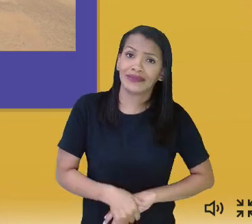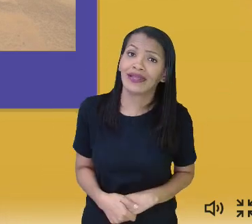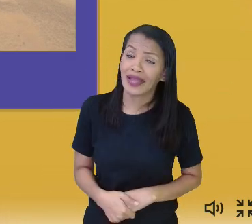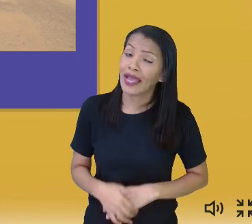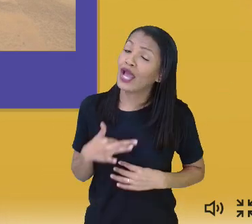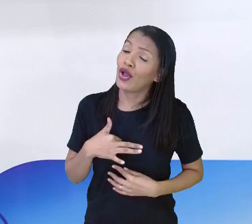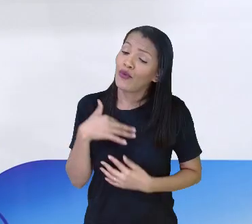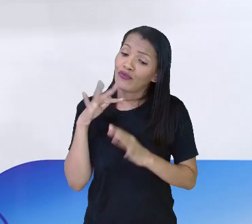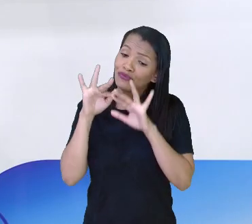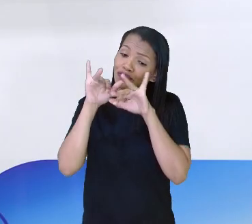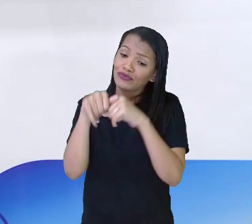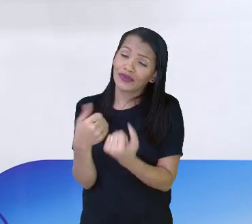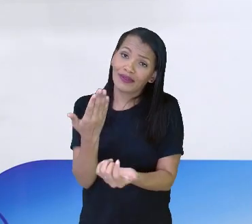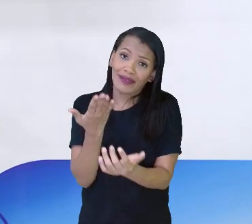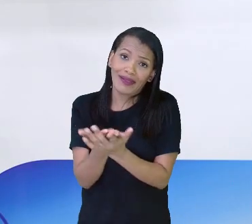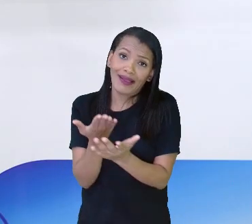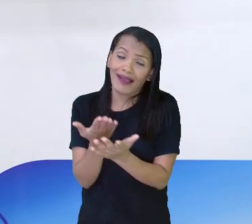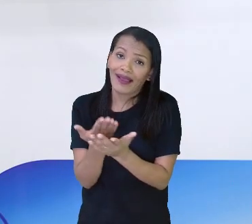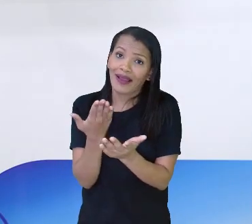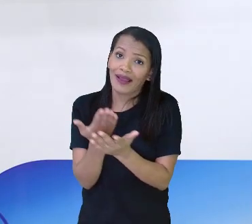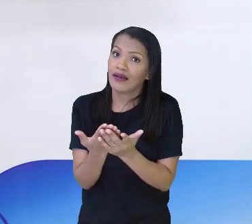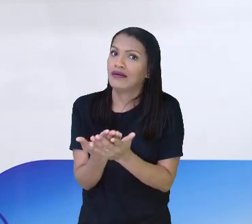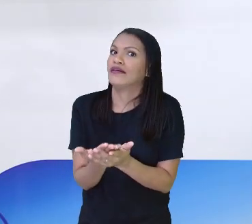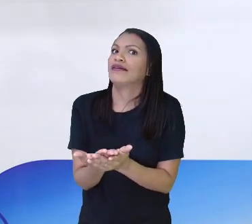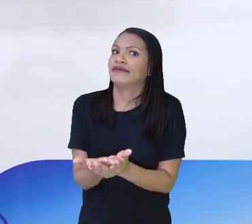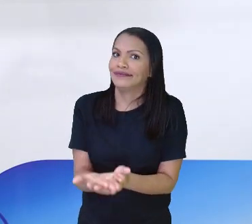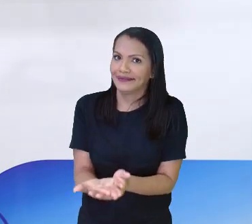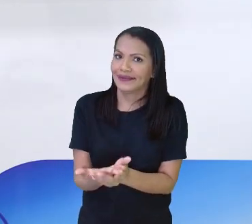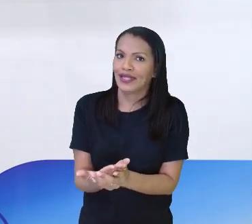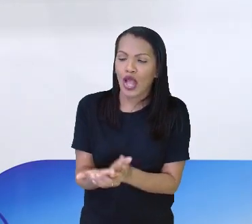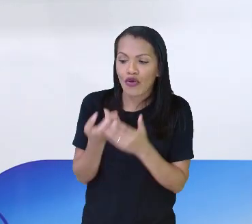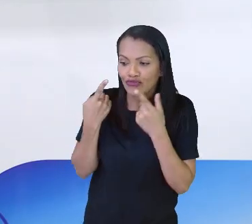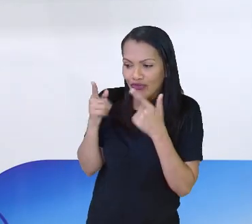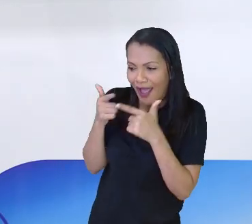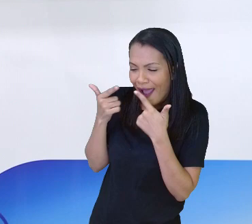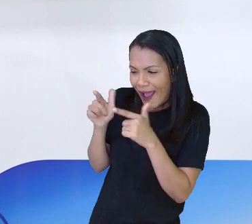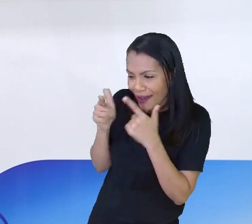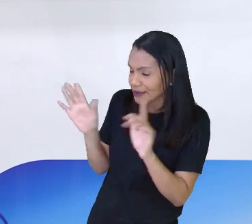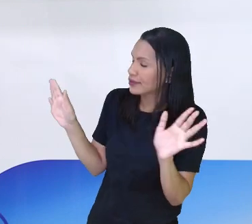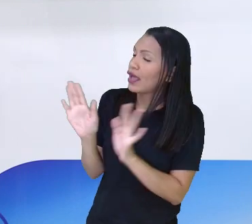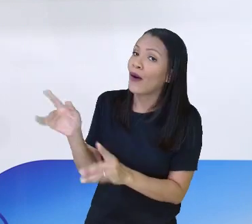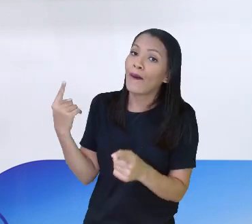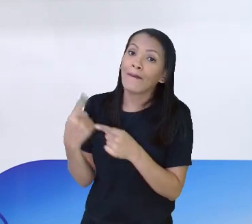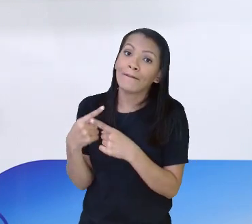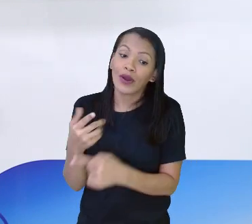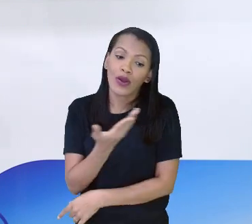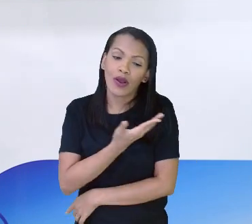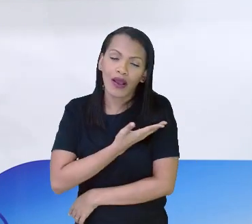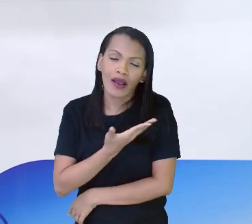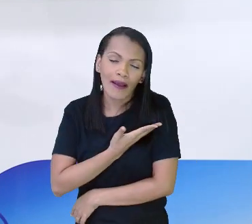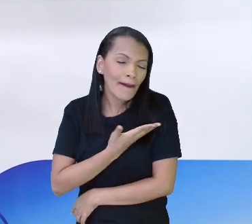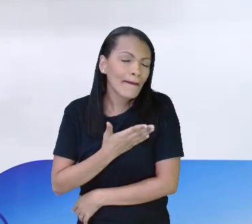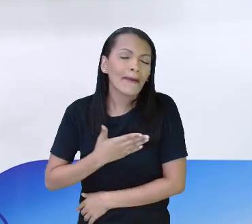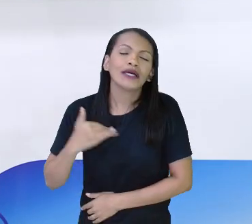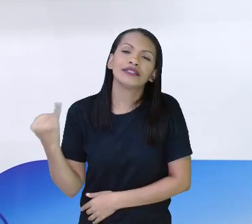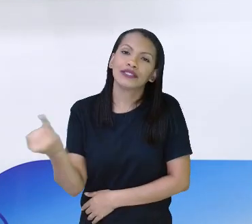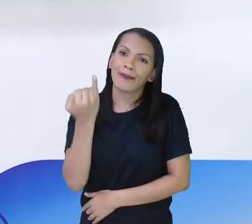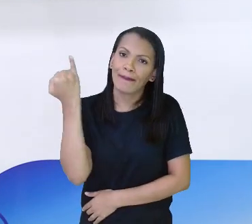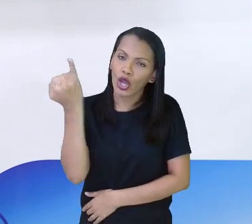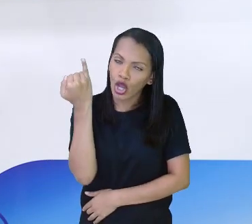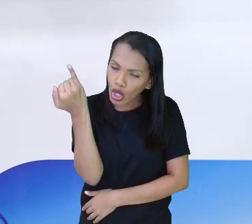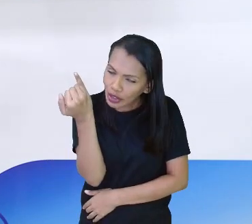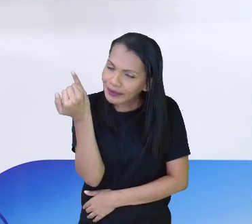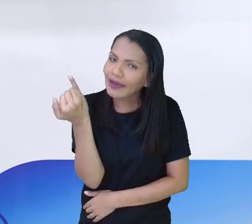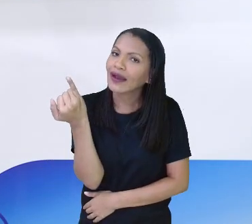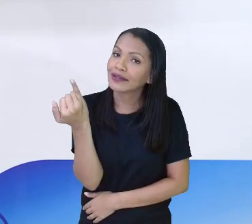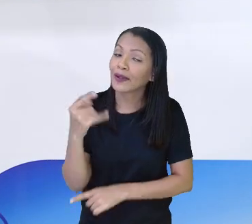vou finalizar aqui a minha aula. Não vou tirar onda com a minha amiguinha, porque a nossa amizade é muito maior do que o jogo da memória. Muito mas maior.